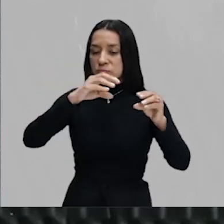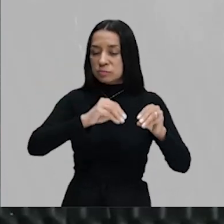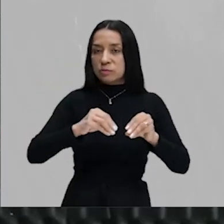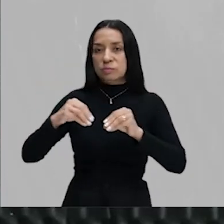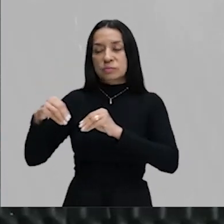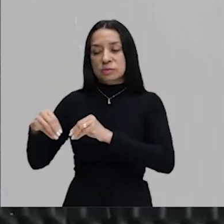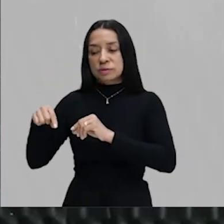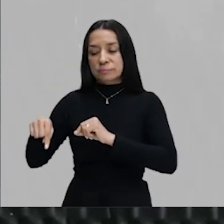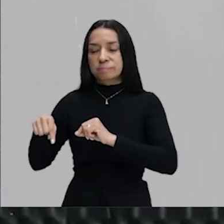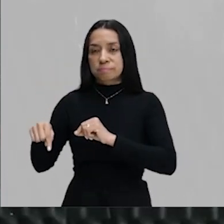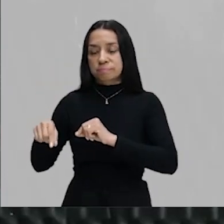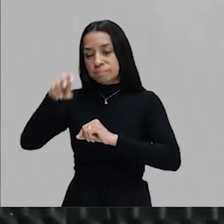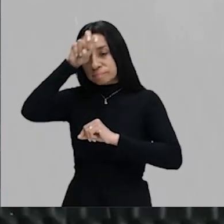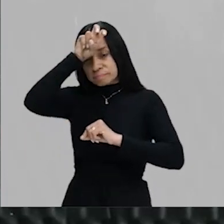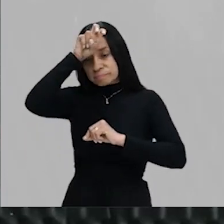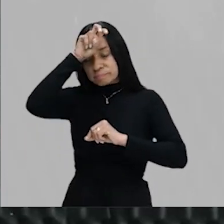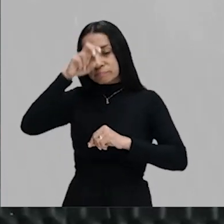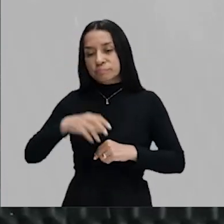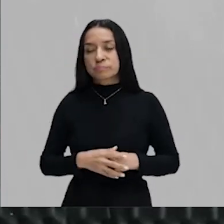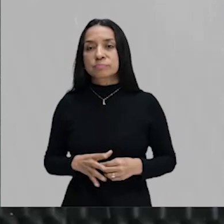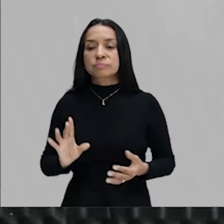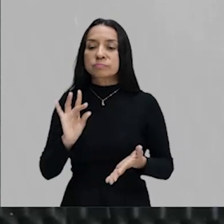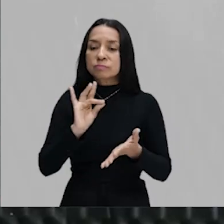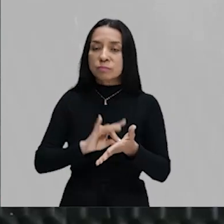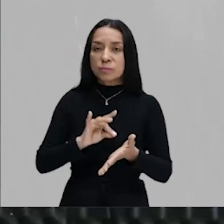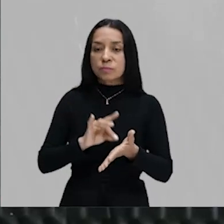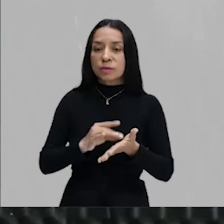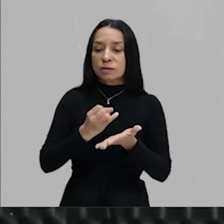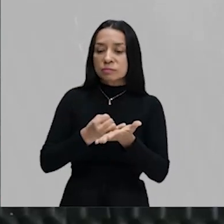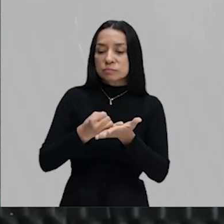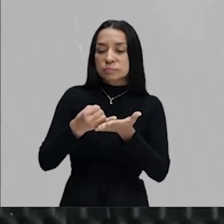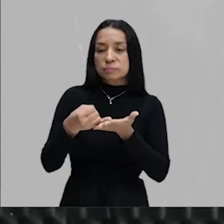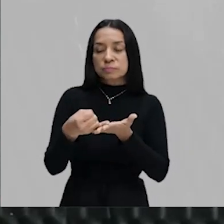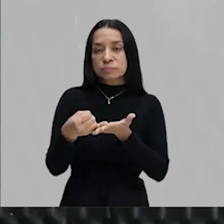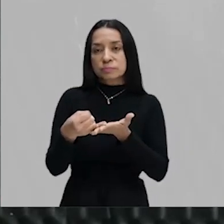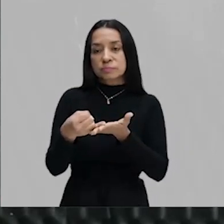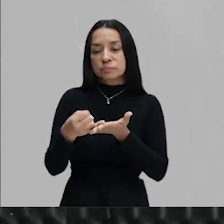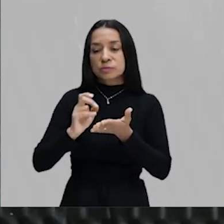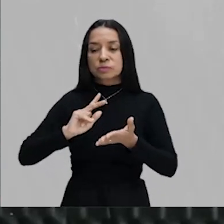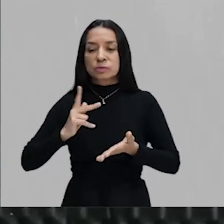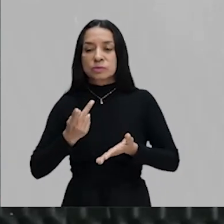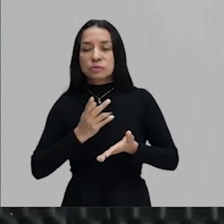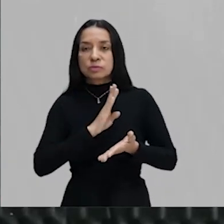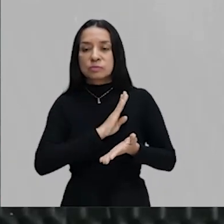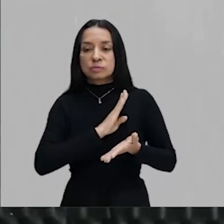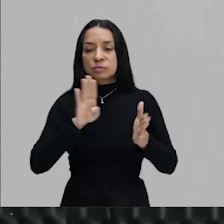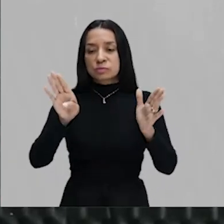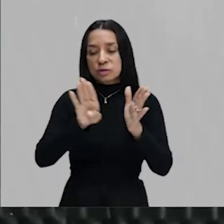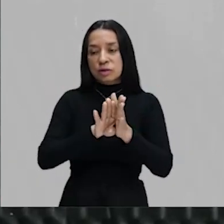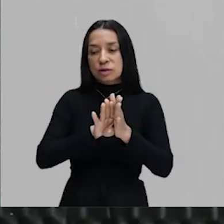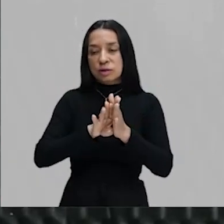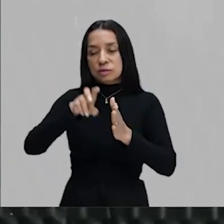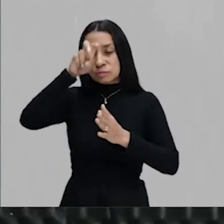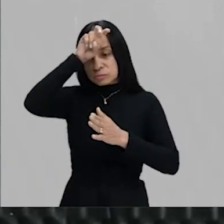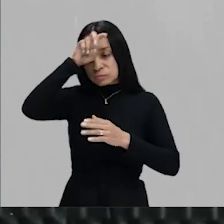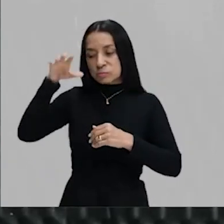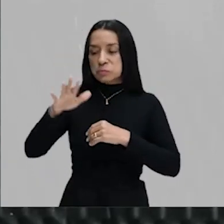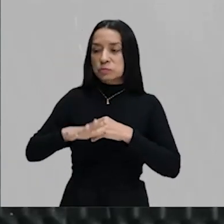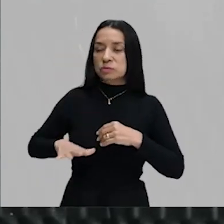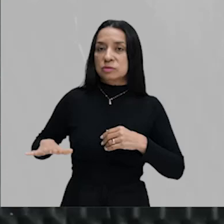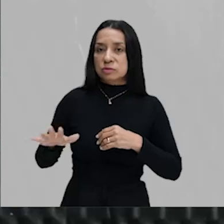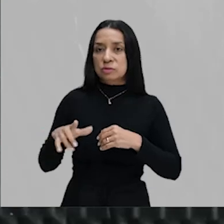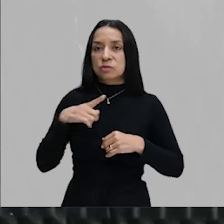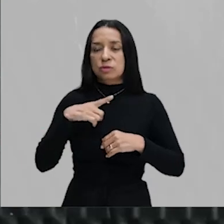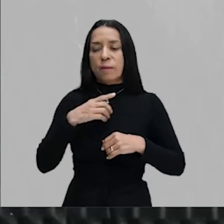para o território egípcio. Na verdade, inicialmente, os hebreus, quando chegaram no Egito, eles mantiveram